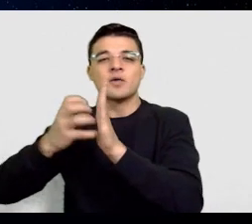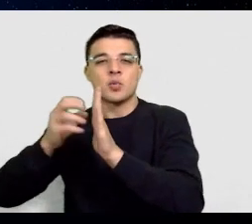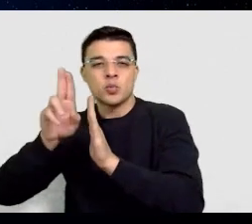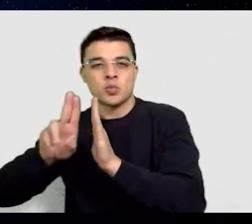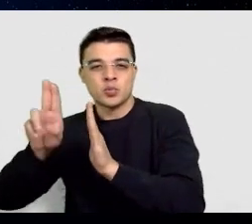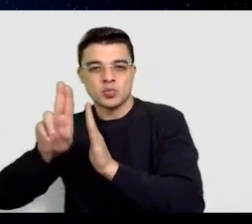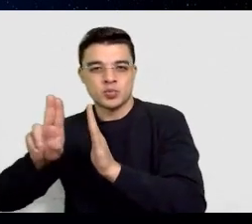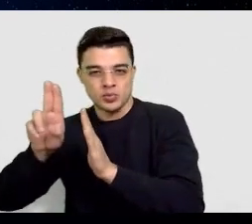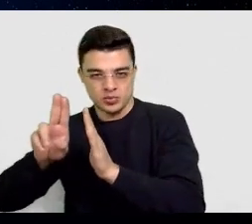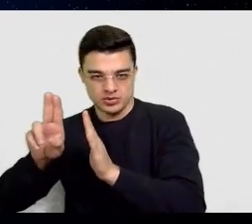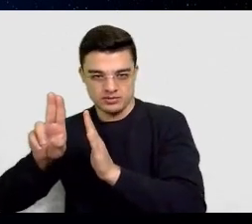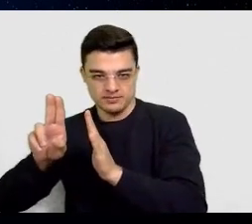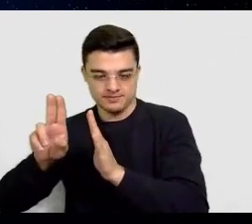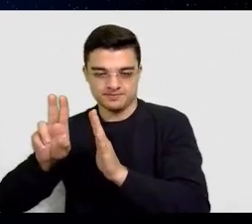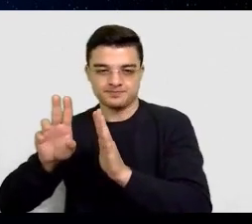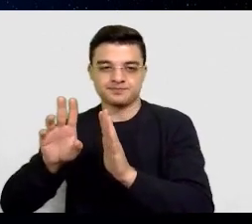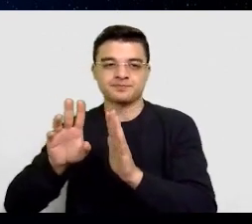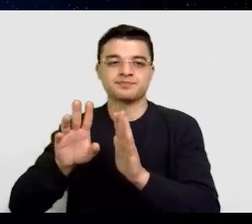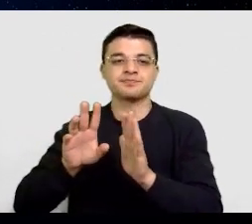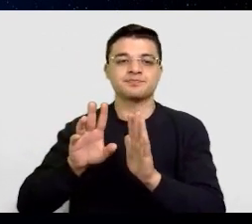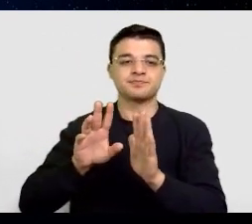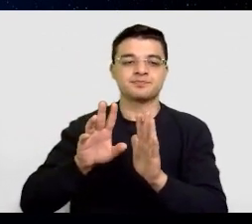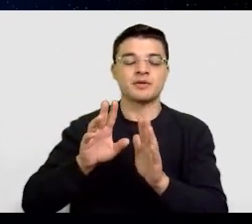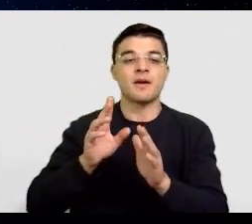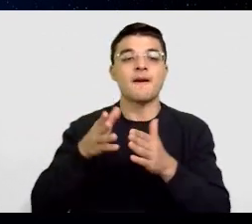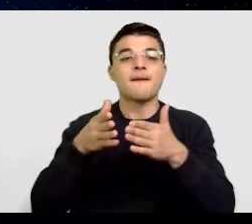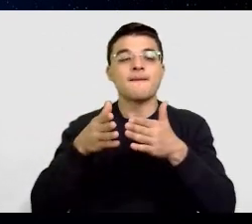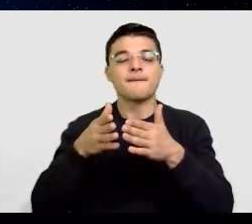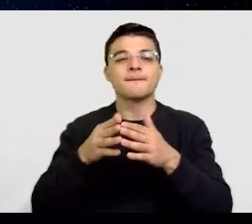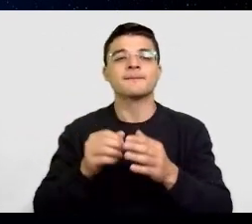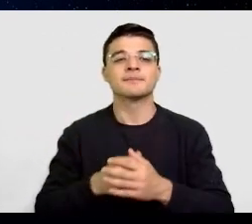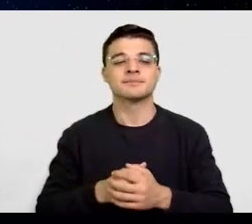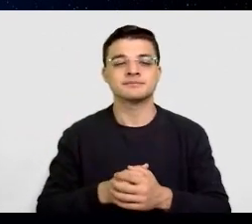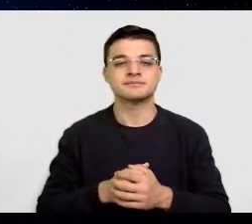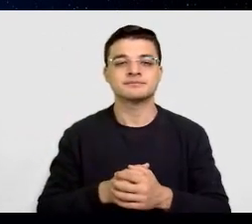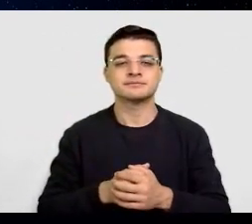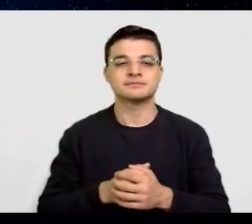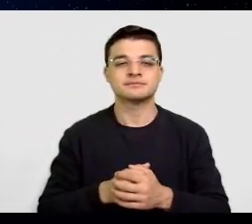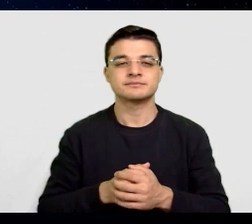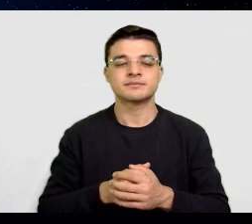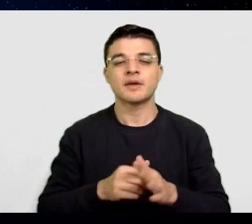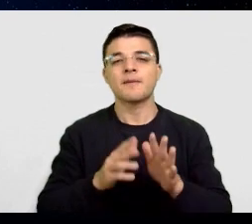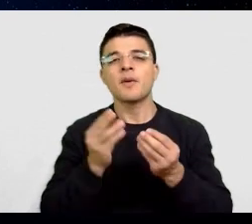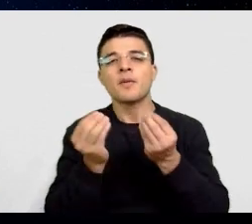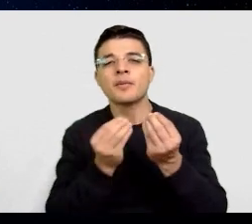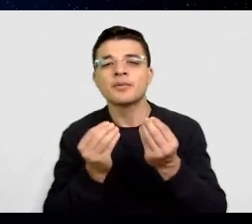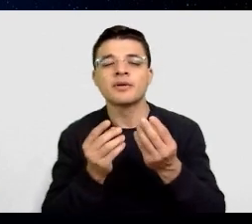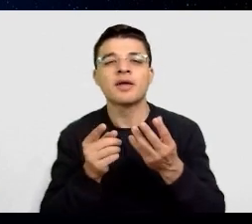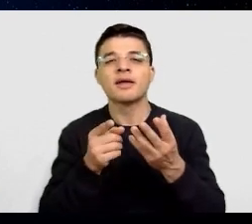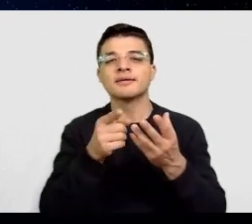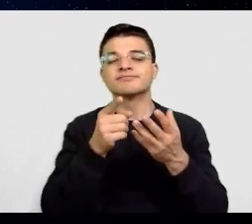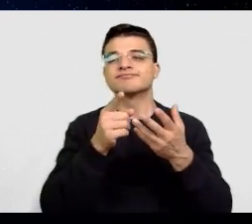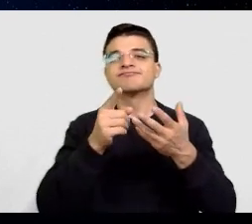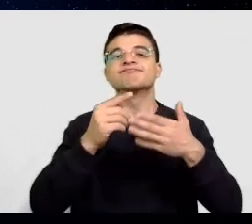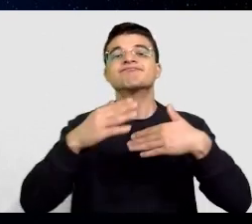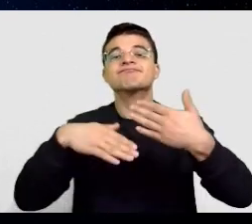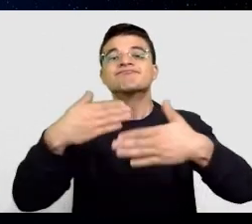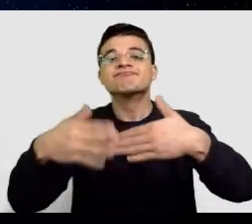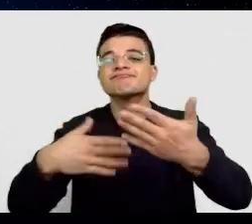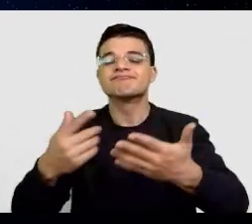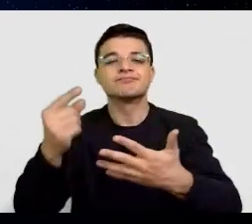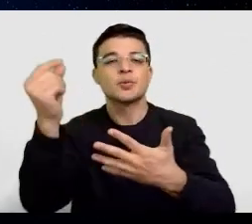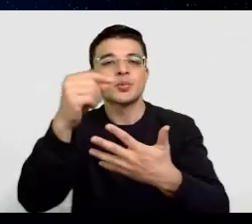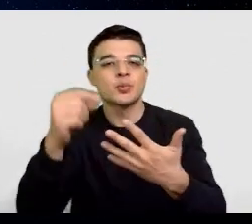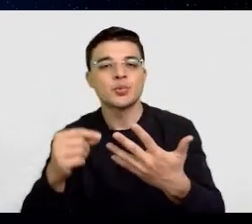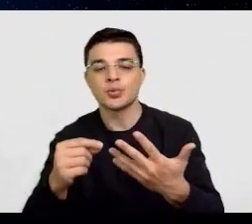uma requisição que sai do lado do servidor. E qual que são as principais implicações disso tudo? Então, eu